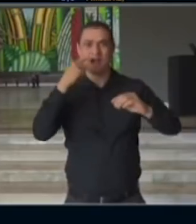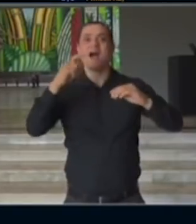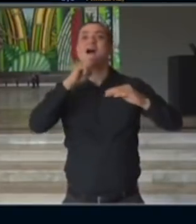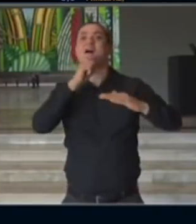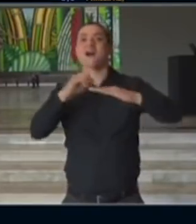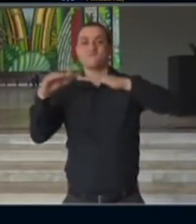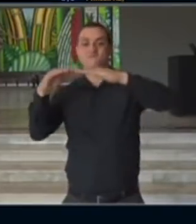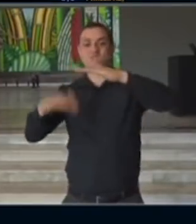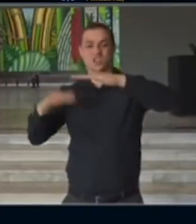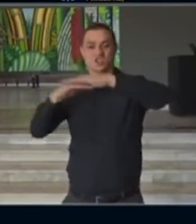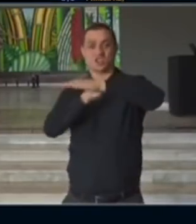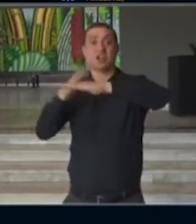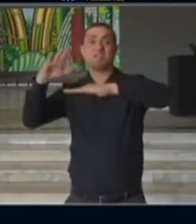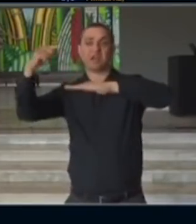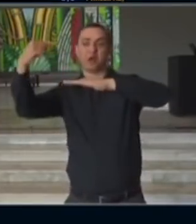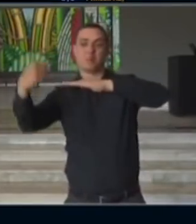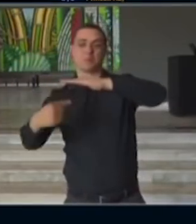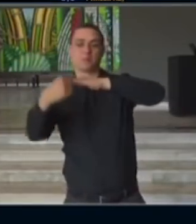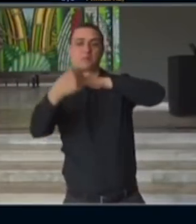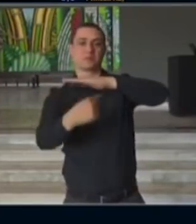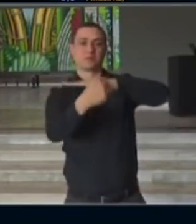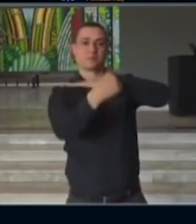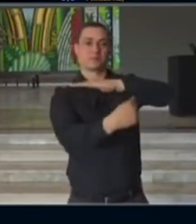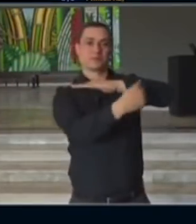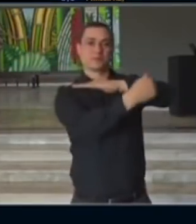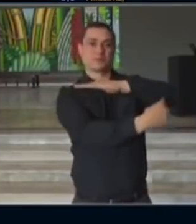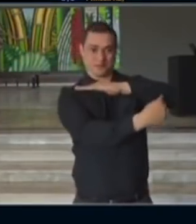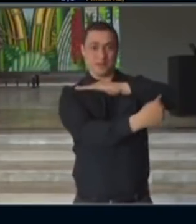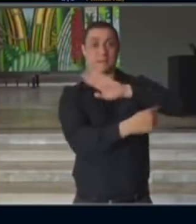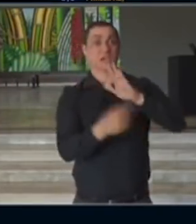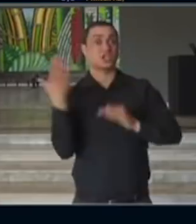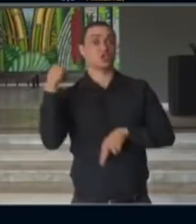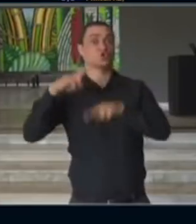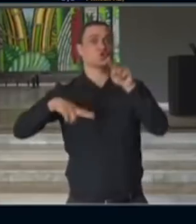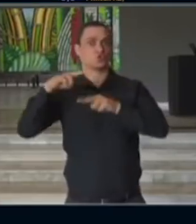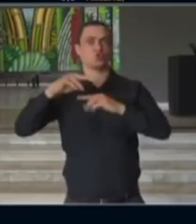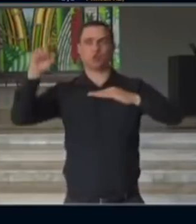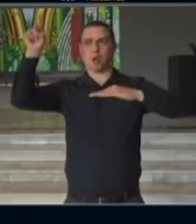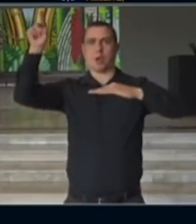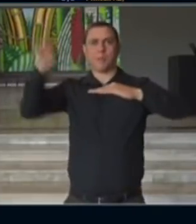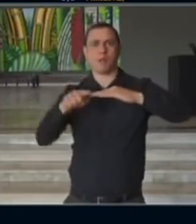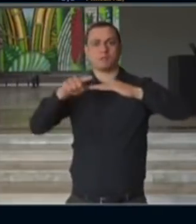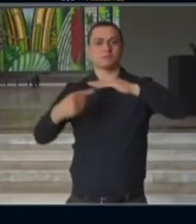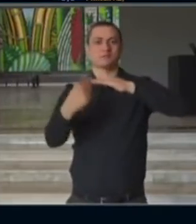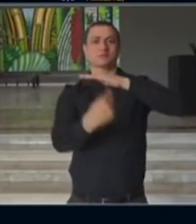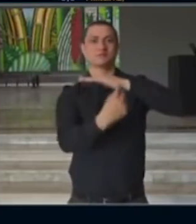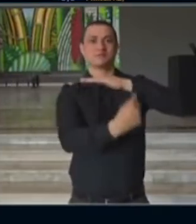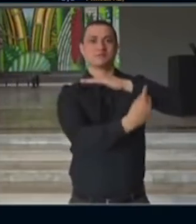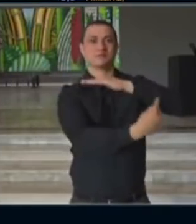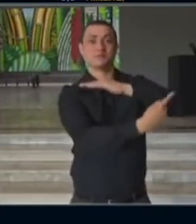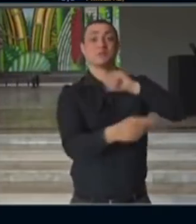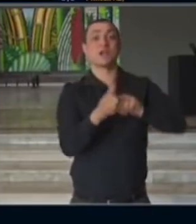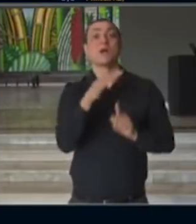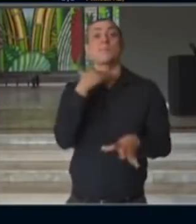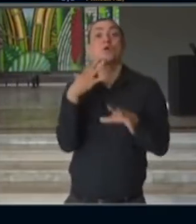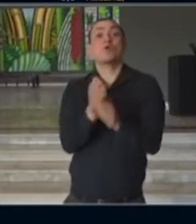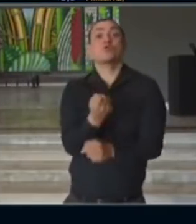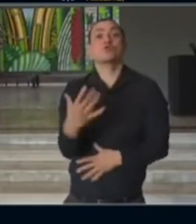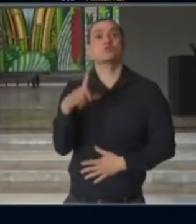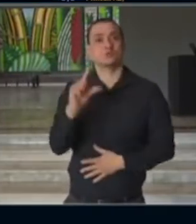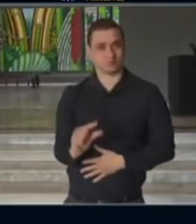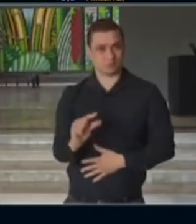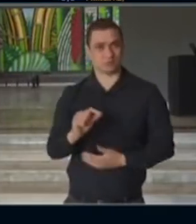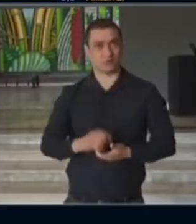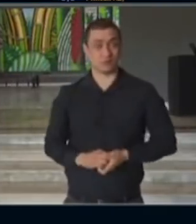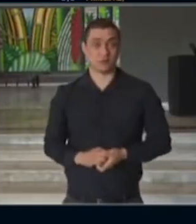verde, às vezes um pouco fora, mas desde junho a gente tem uma redução na quantidade de óbitos na cidade de São